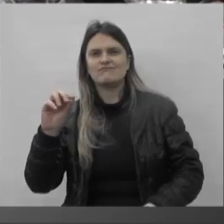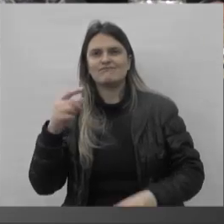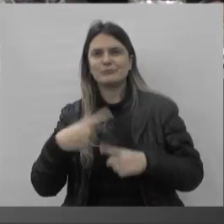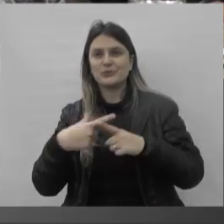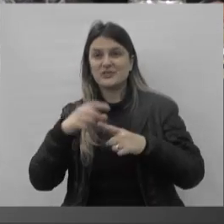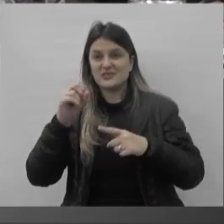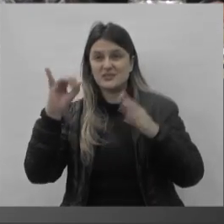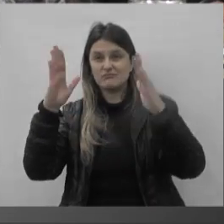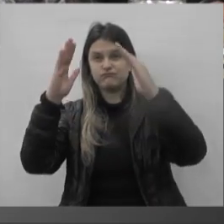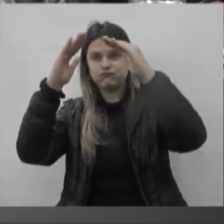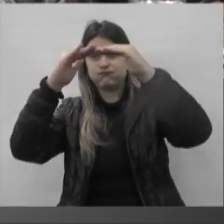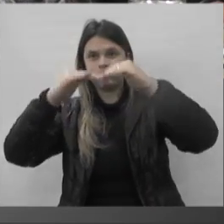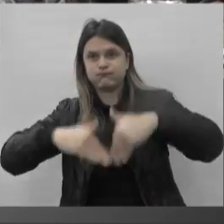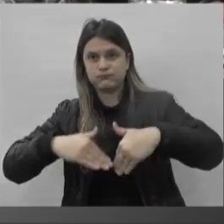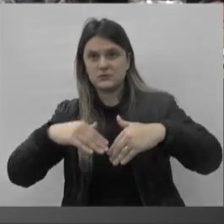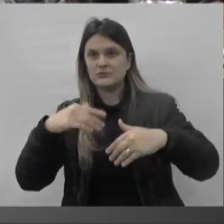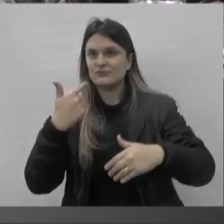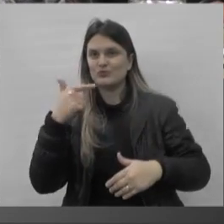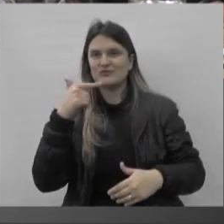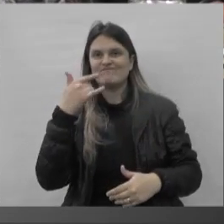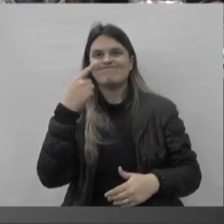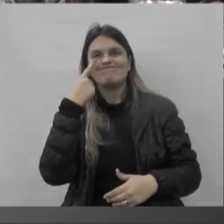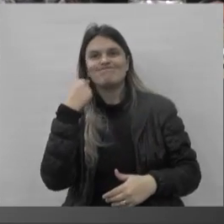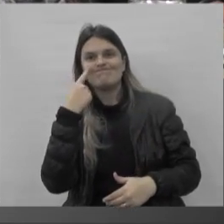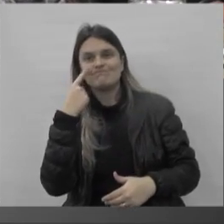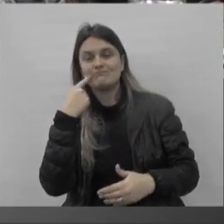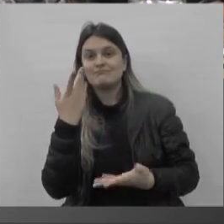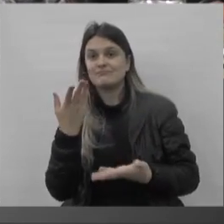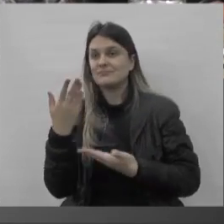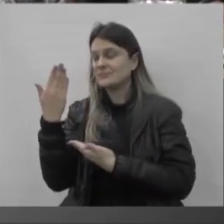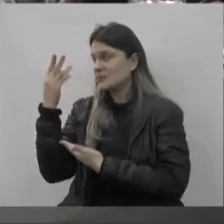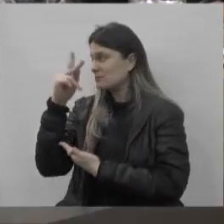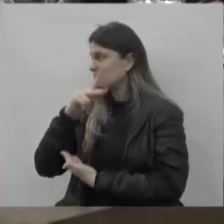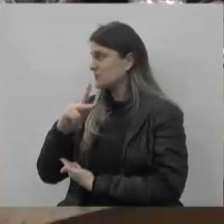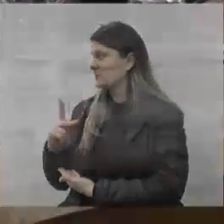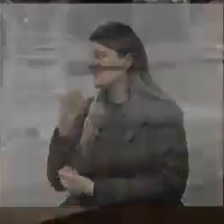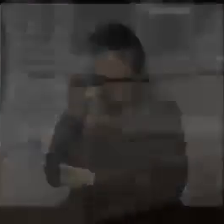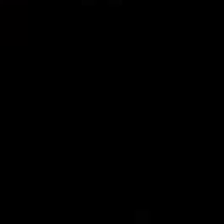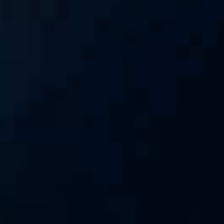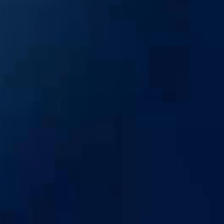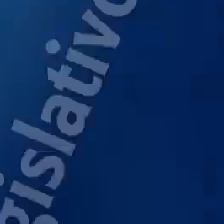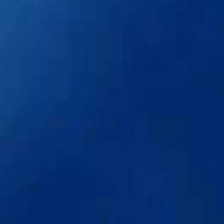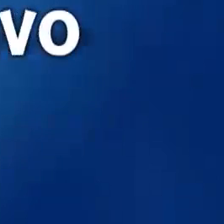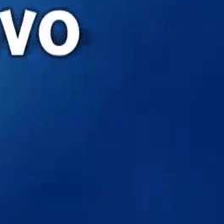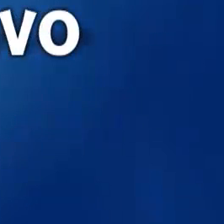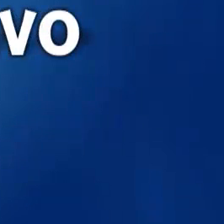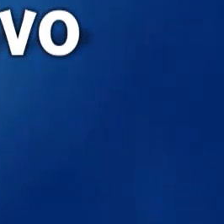que depois que cair não adianta chorar, né? Então seria isso, senhor presidente. Uma boa noite.